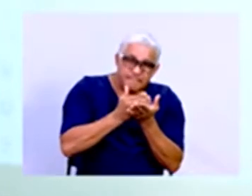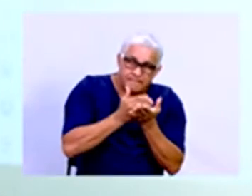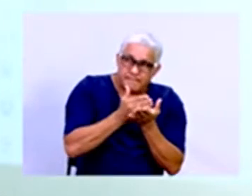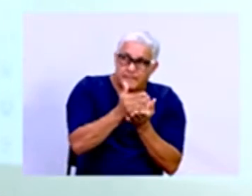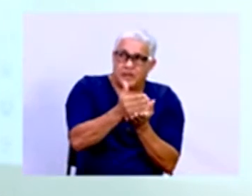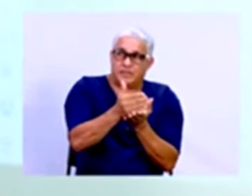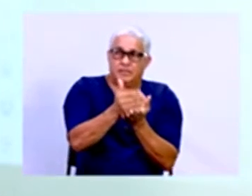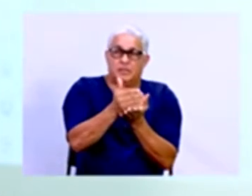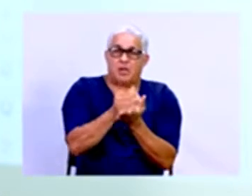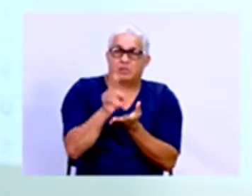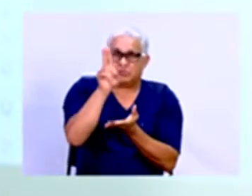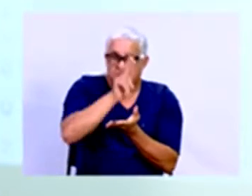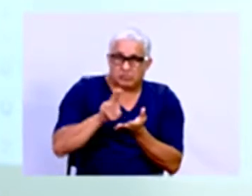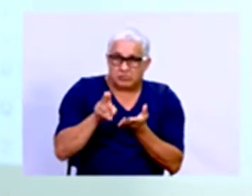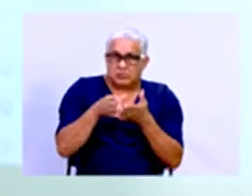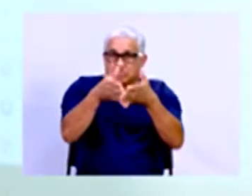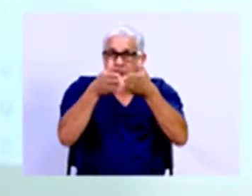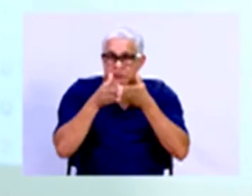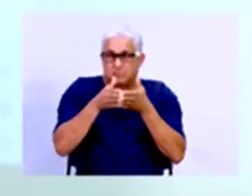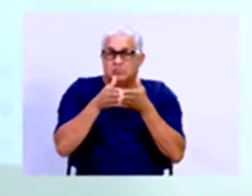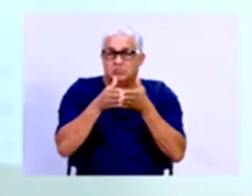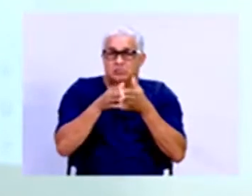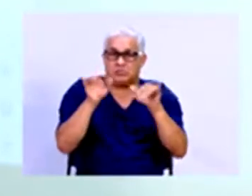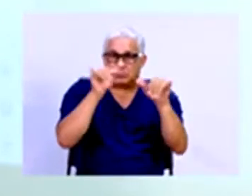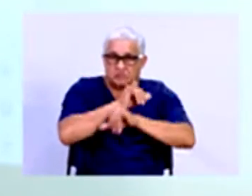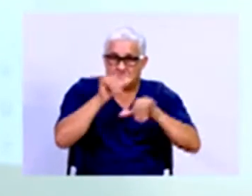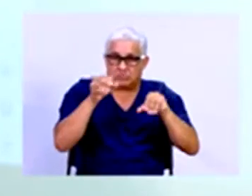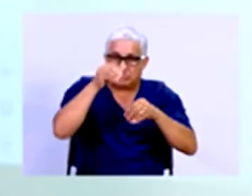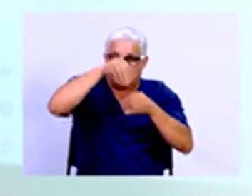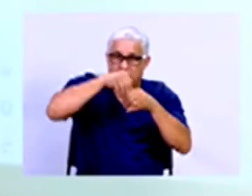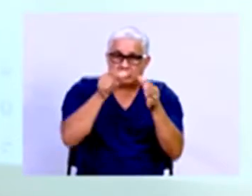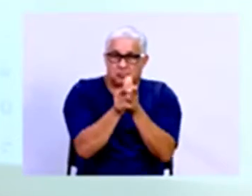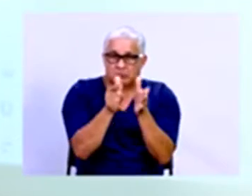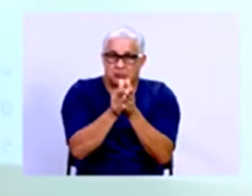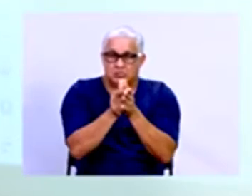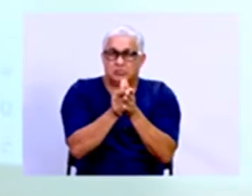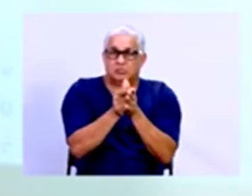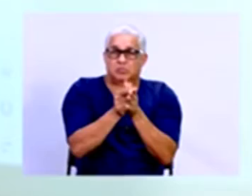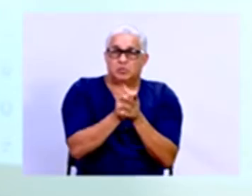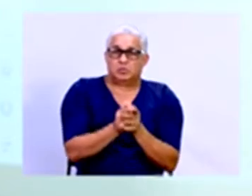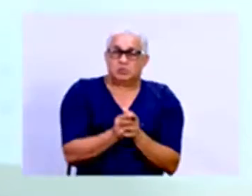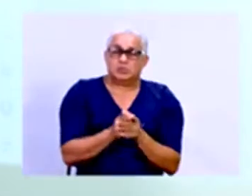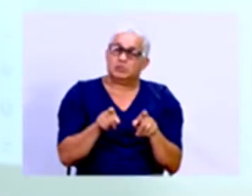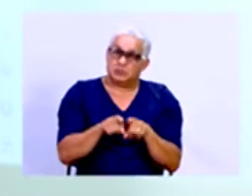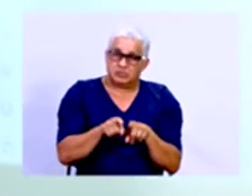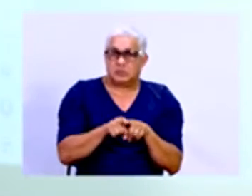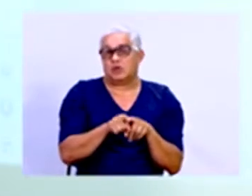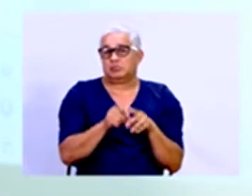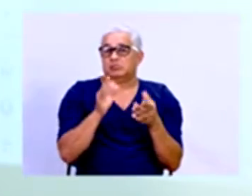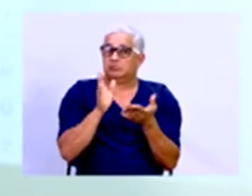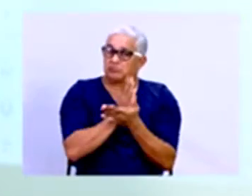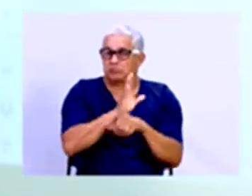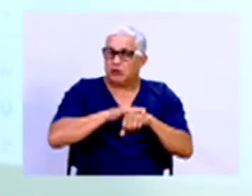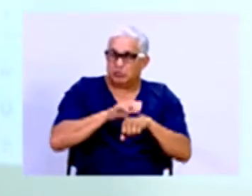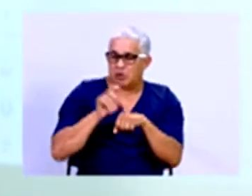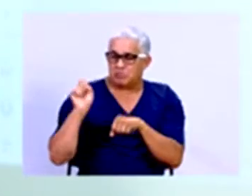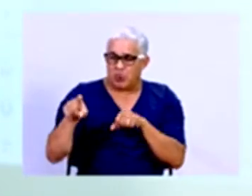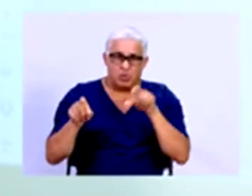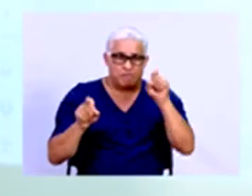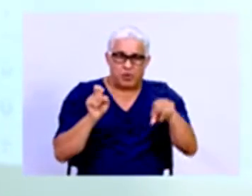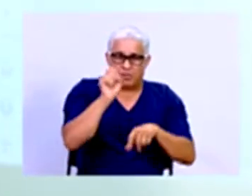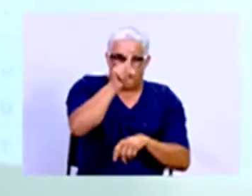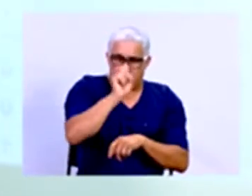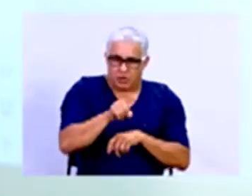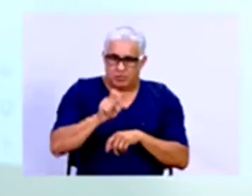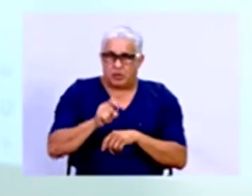pelo qual o usuário solicita as informações dentro da nossa página, né? Então ele faz determinada ação, clica num botão, faz uma